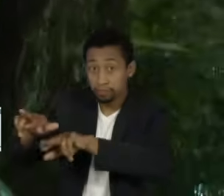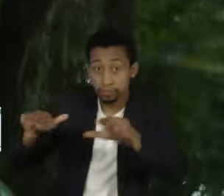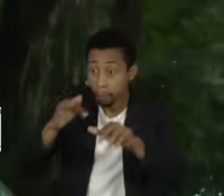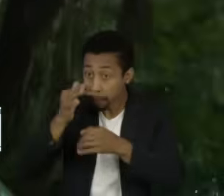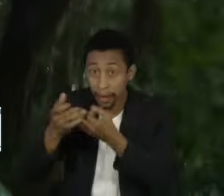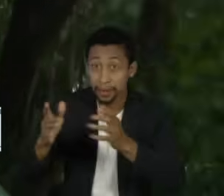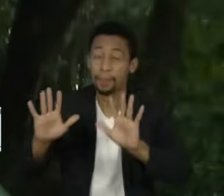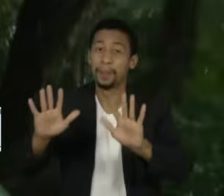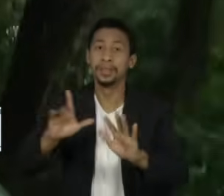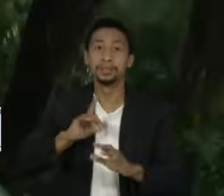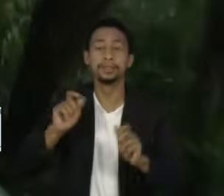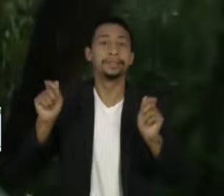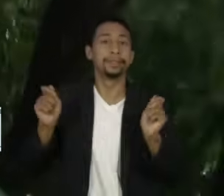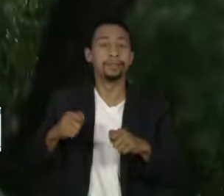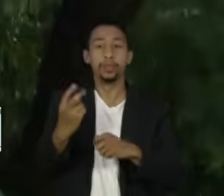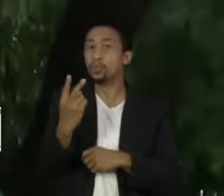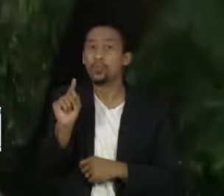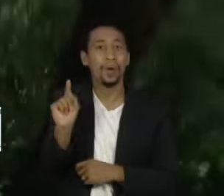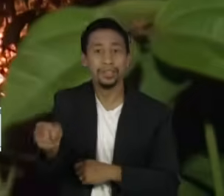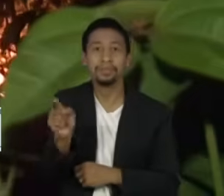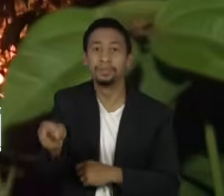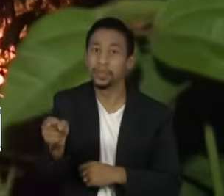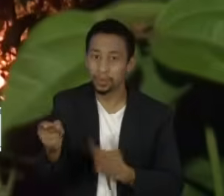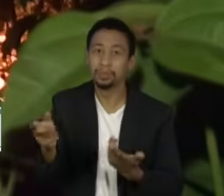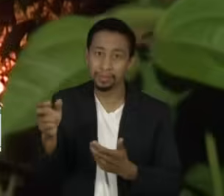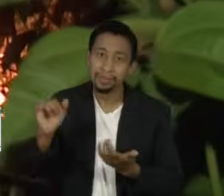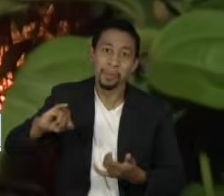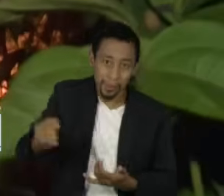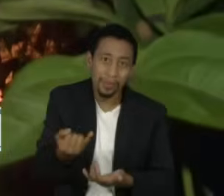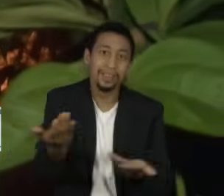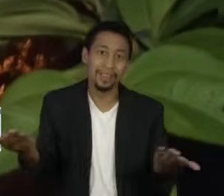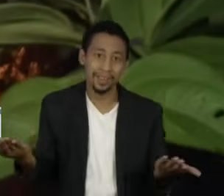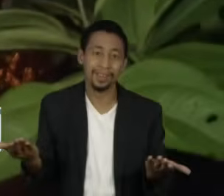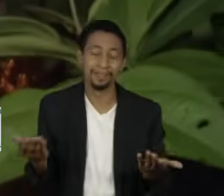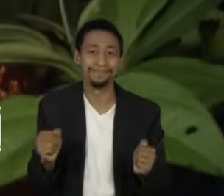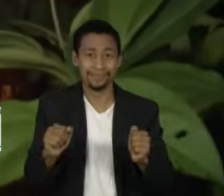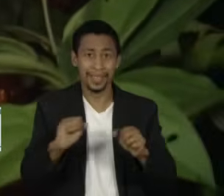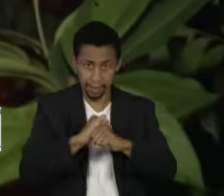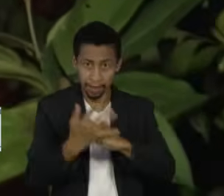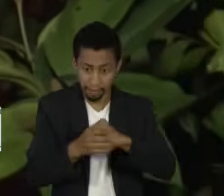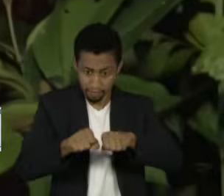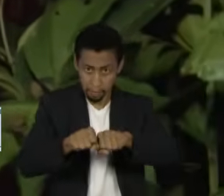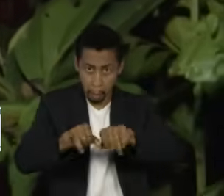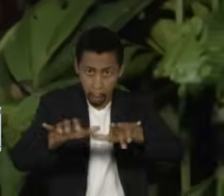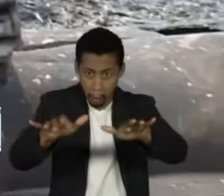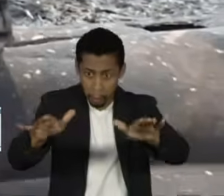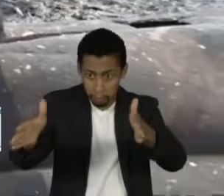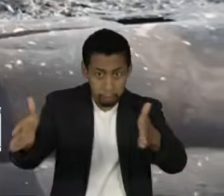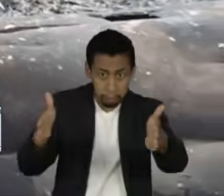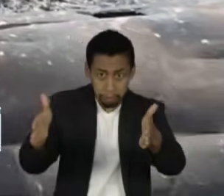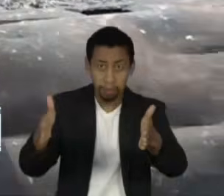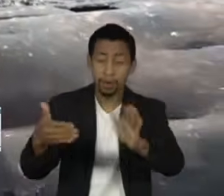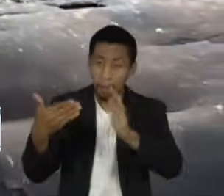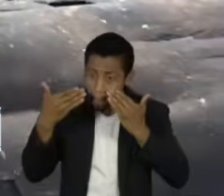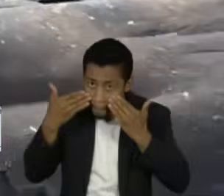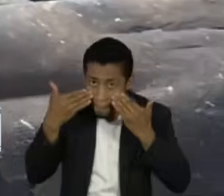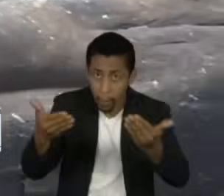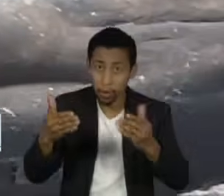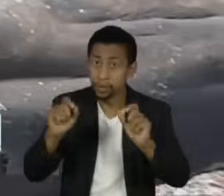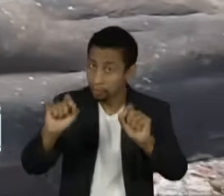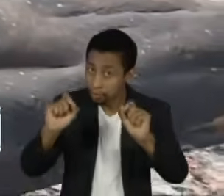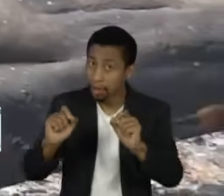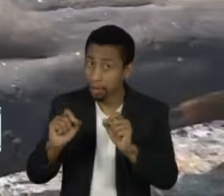ser totalmente aproveitáveis nesse sentido. A pandemia está aí mostrando para a gente que a devastação ambiental não